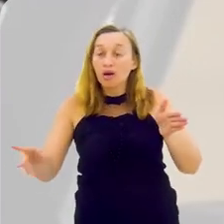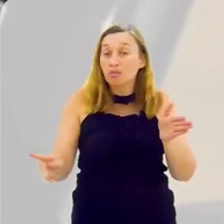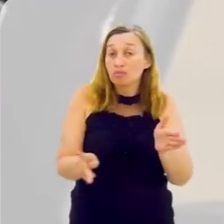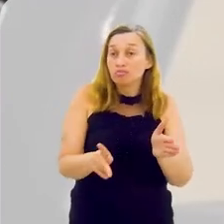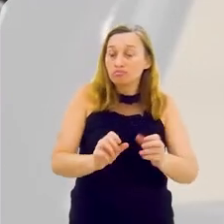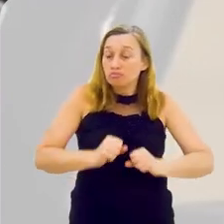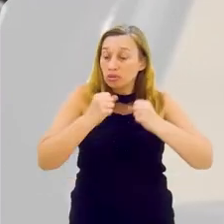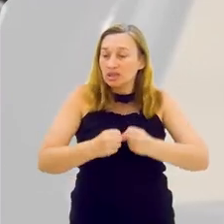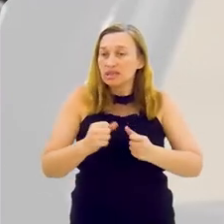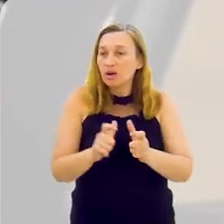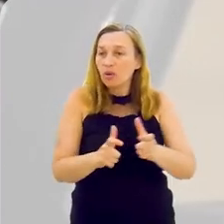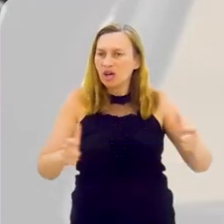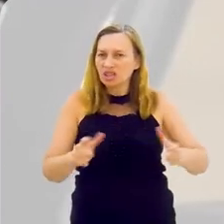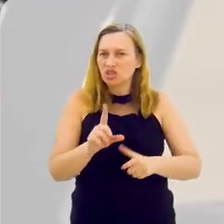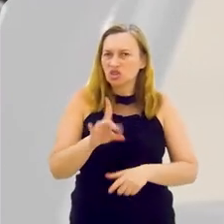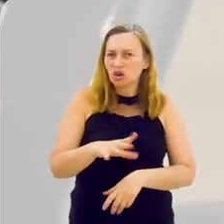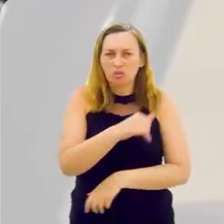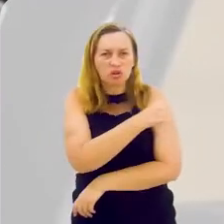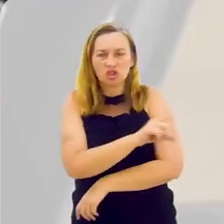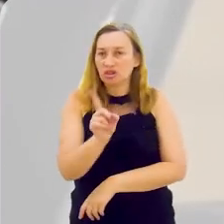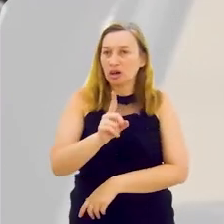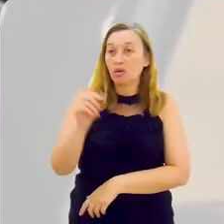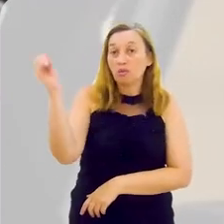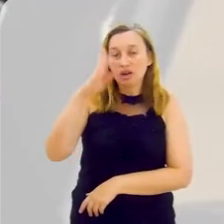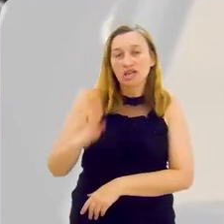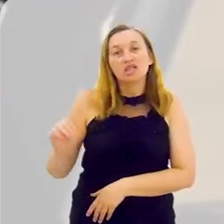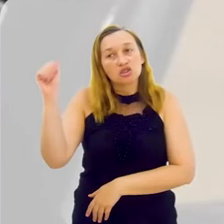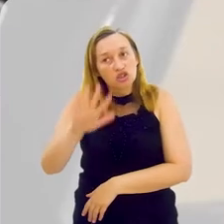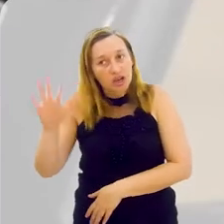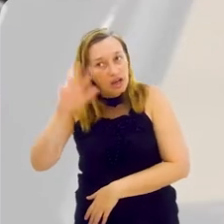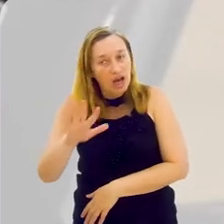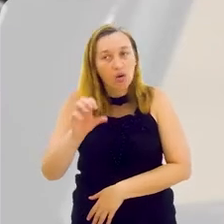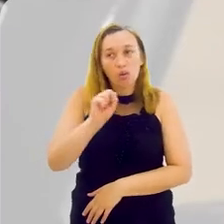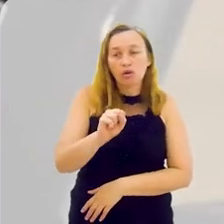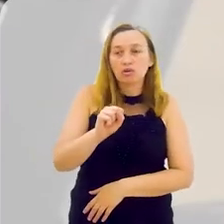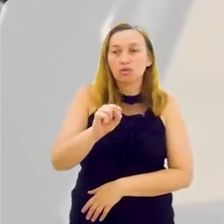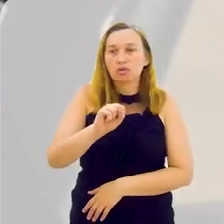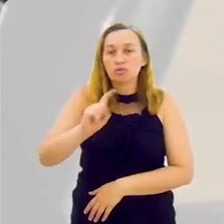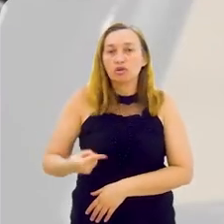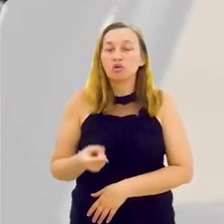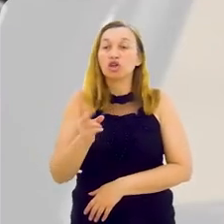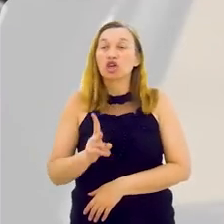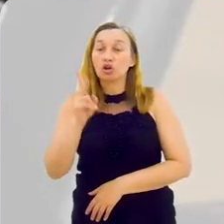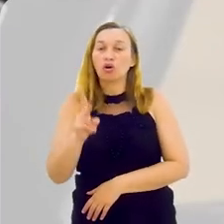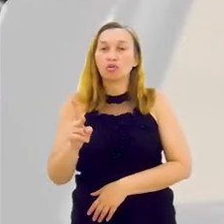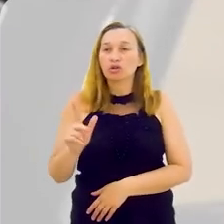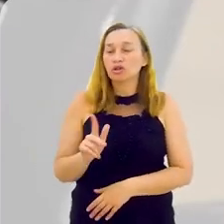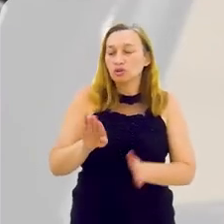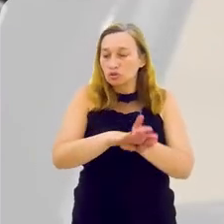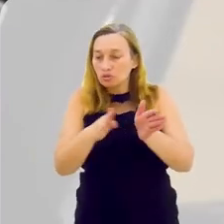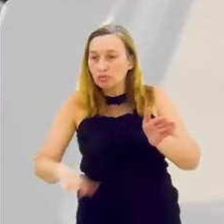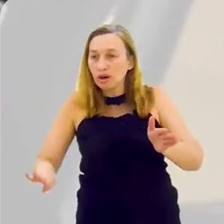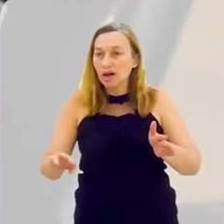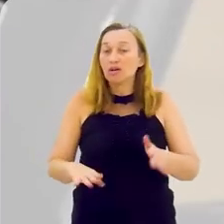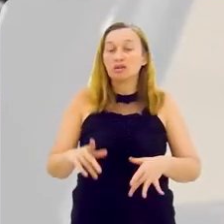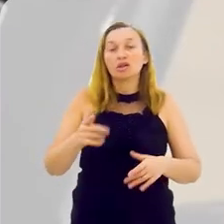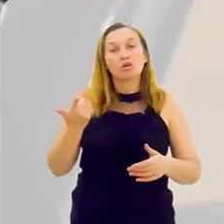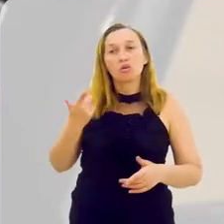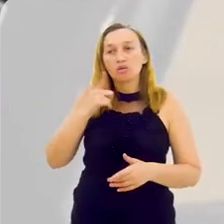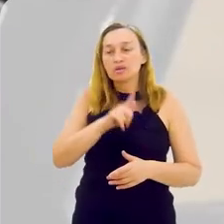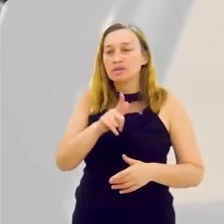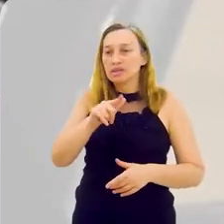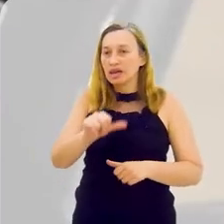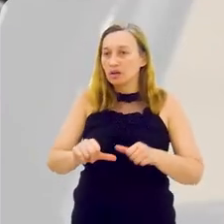mar. Exemplo disso, que é um potencial enorme, não só para o Rio de Janeiro, mas para o Brasil como um todo, que tem 8 mil quilômetros de